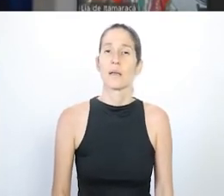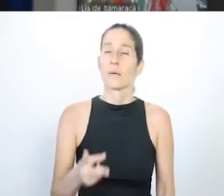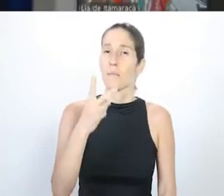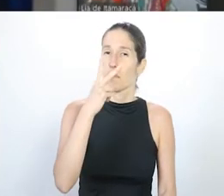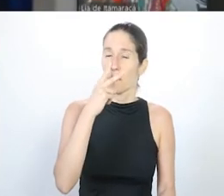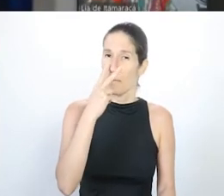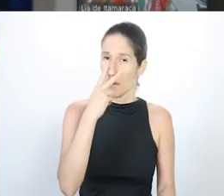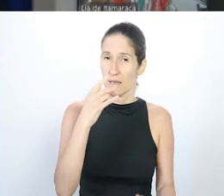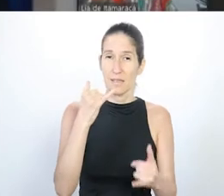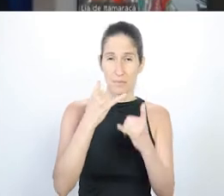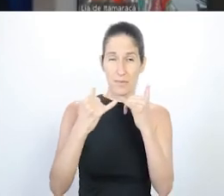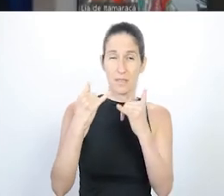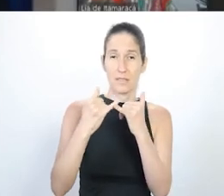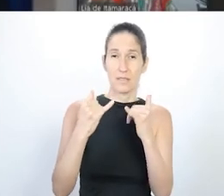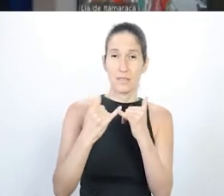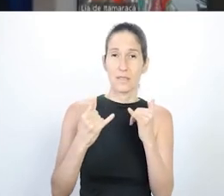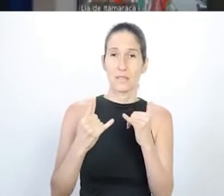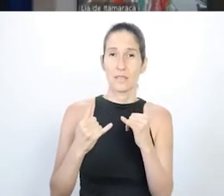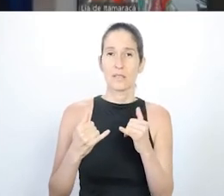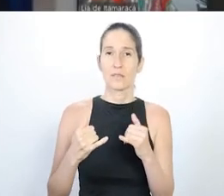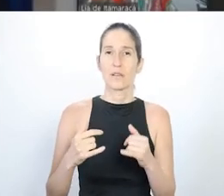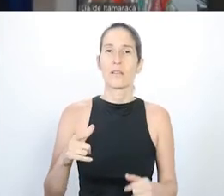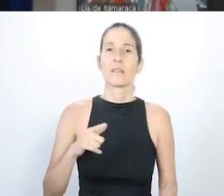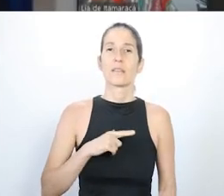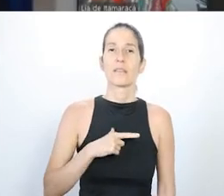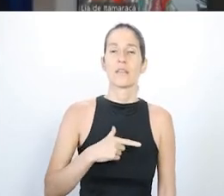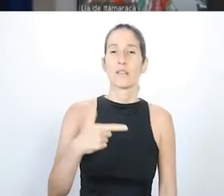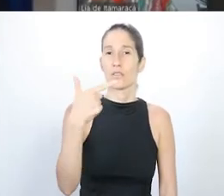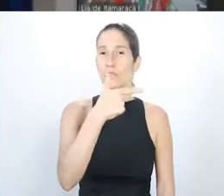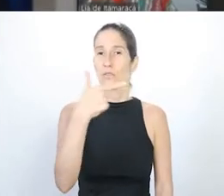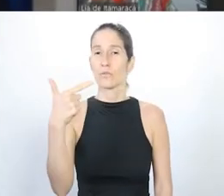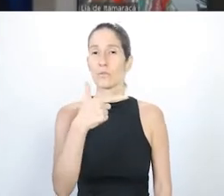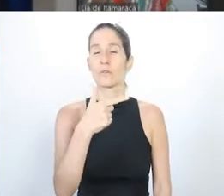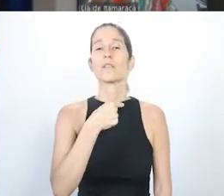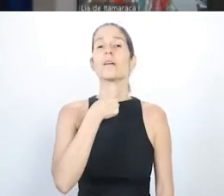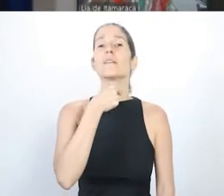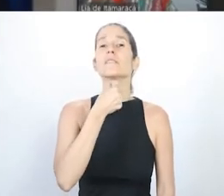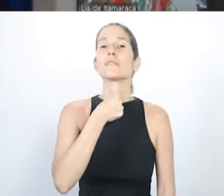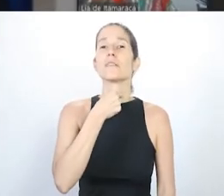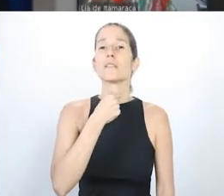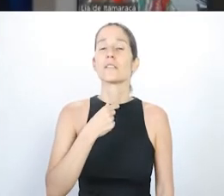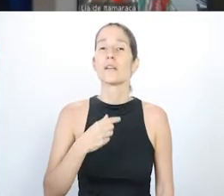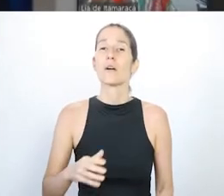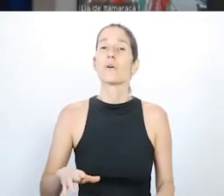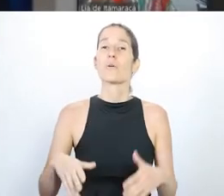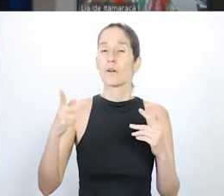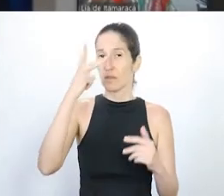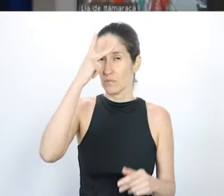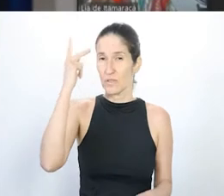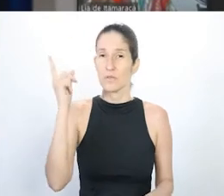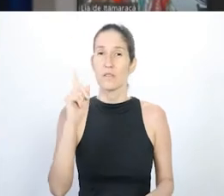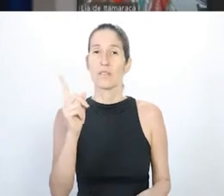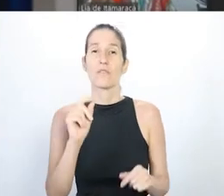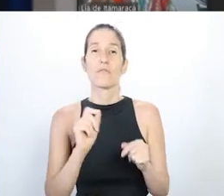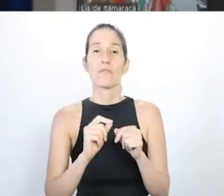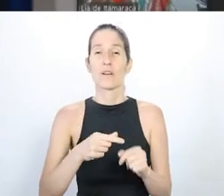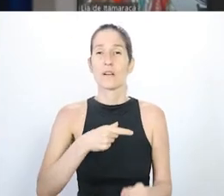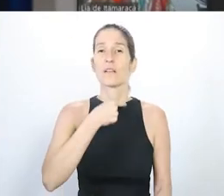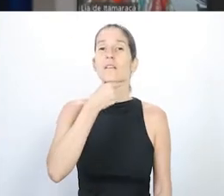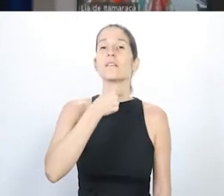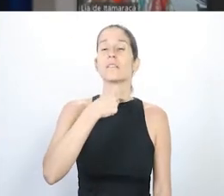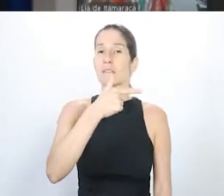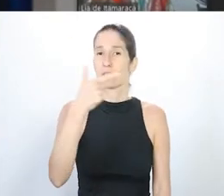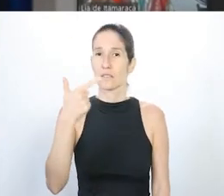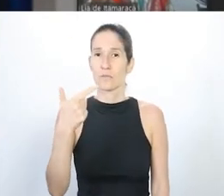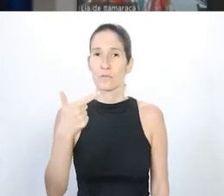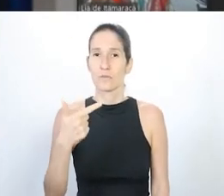para o parceiro. E, na verdade, quem não faz a segunda para o parceiro, como é que é a história? O mestre tem que... Como é que o sambador tem que ter o quê? Me diga aí, o que é que o sambador tem que